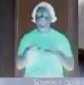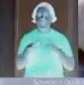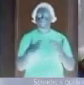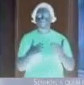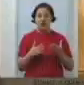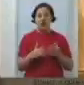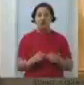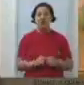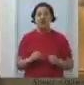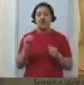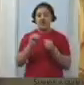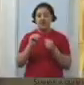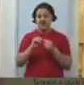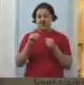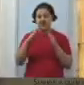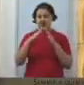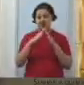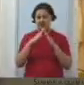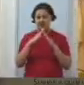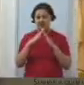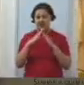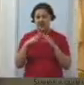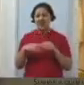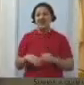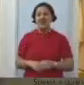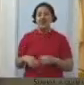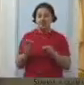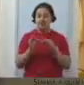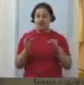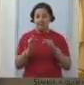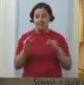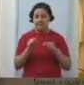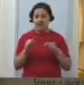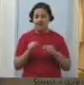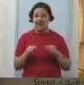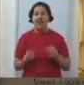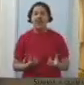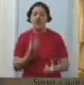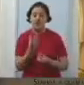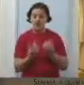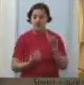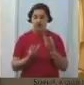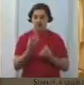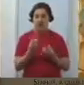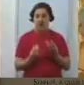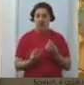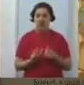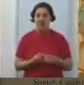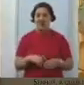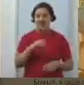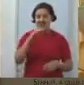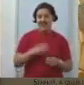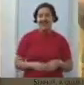Enquanto o lobo fazia a escada, eles arrumavam um latão enorme. Puseram fogo. Emprestaram a panela do